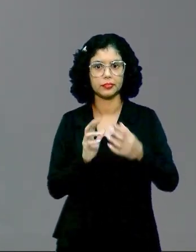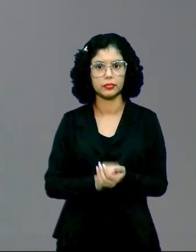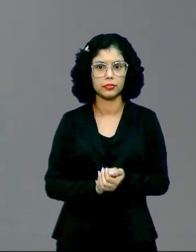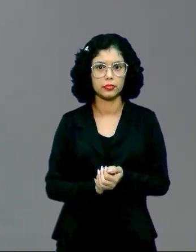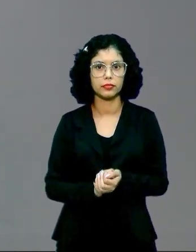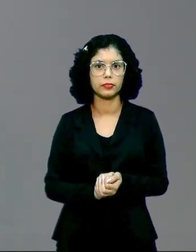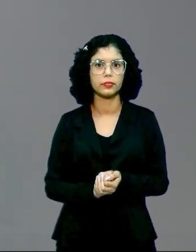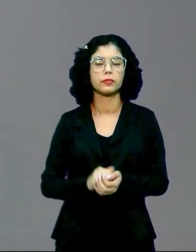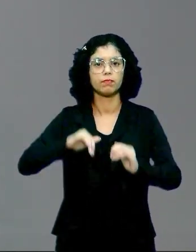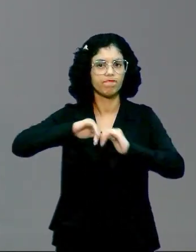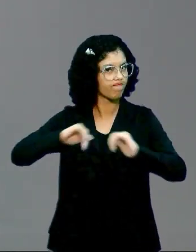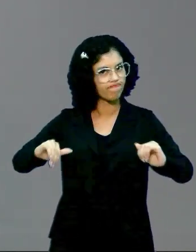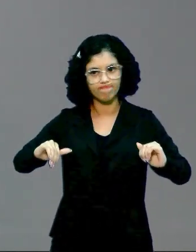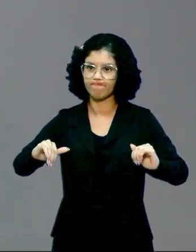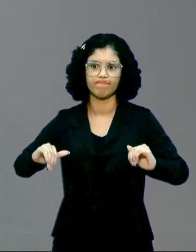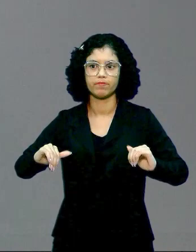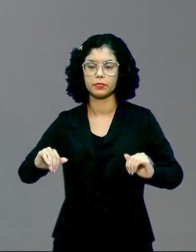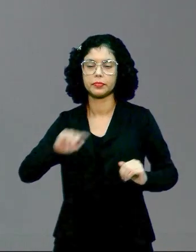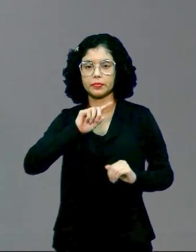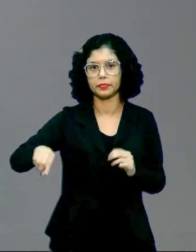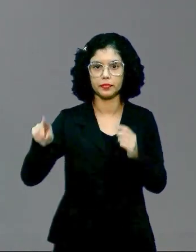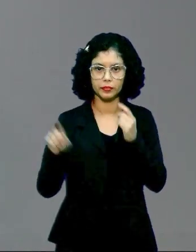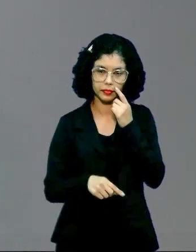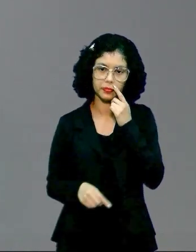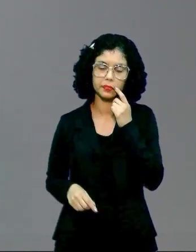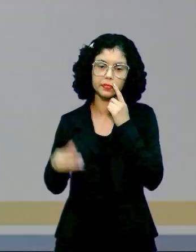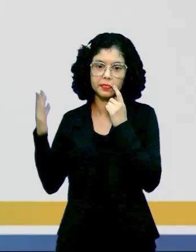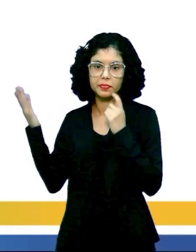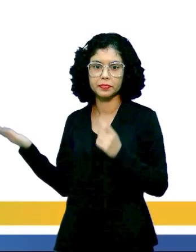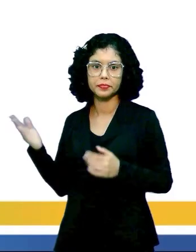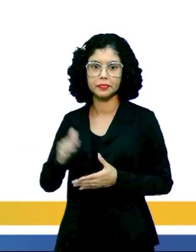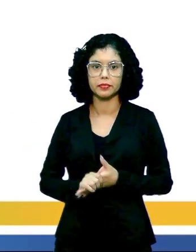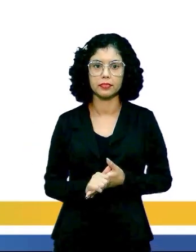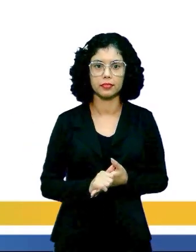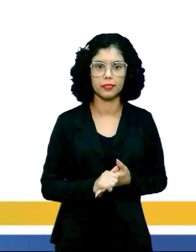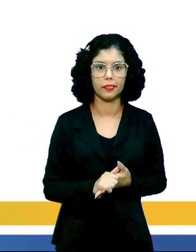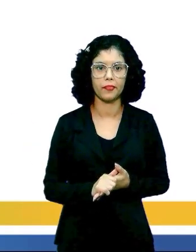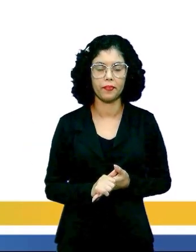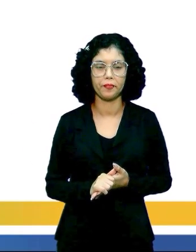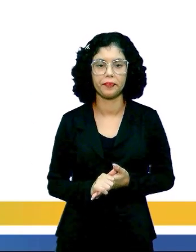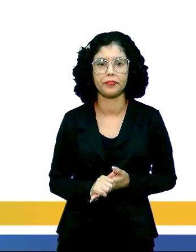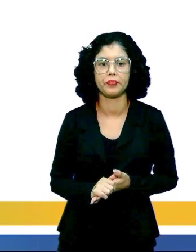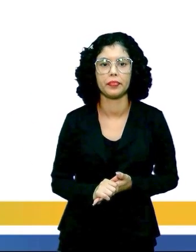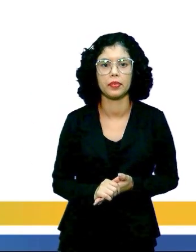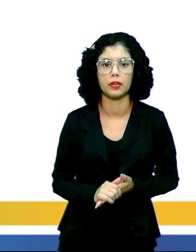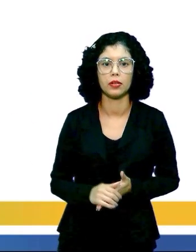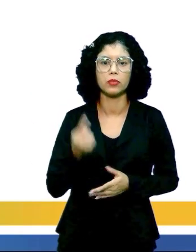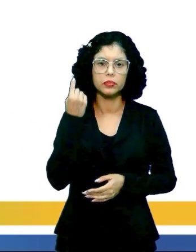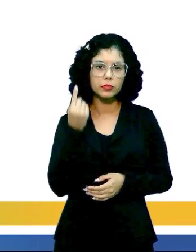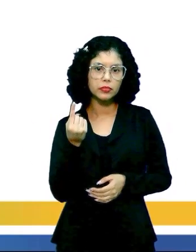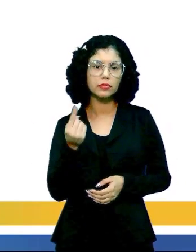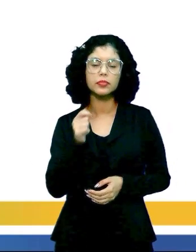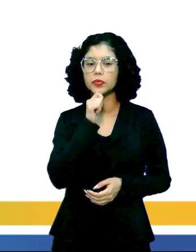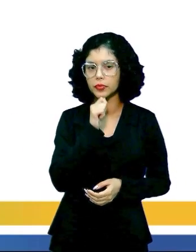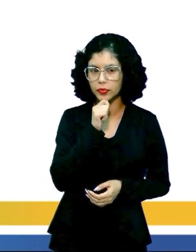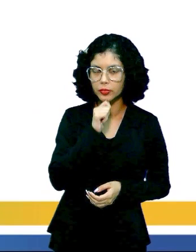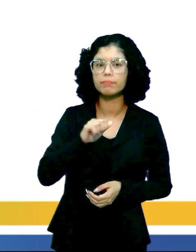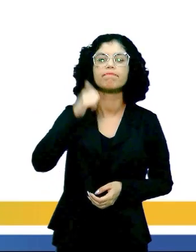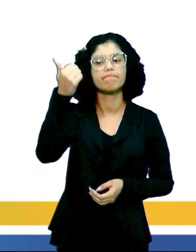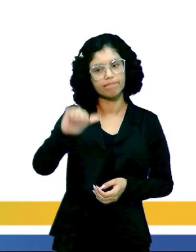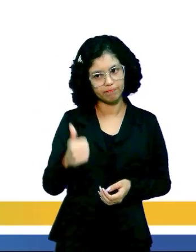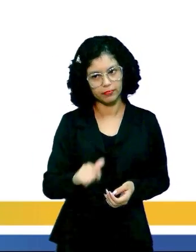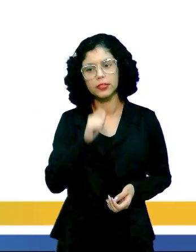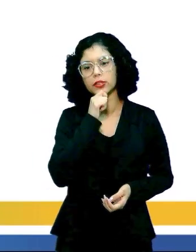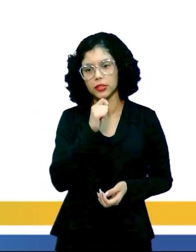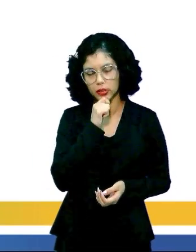maciço, indivisível e neutro. Se nós voltarmos na questão, nós vamos ver que o único postulado que ainda é válido